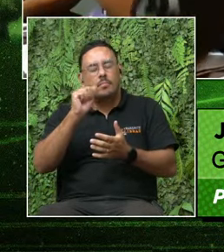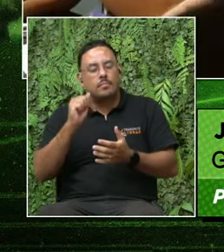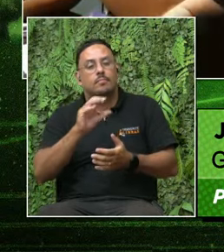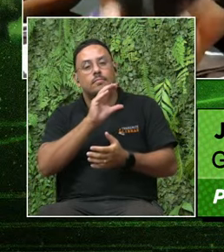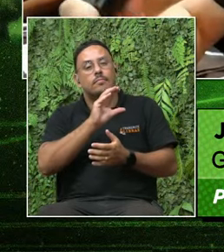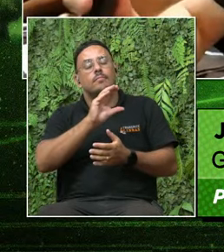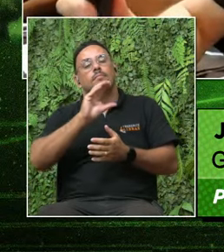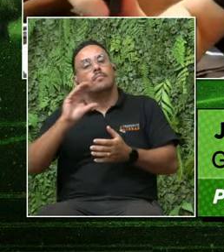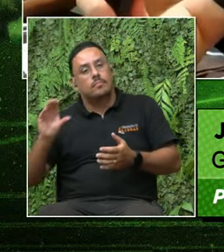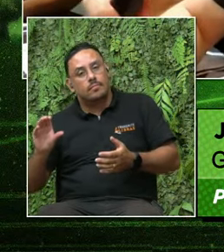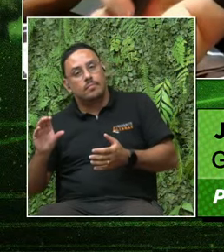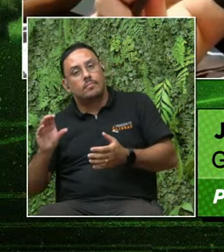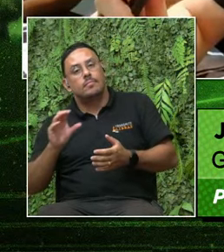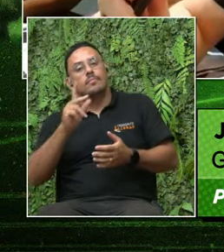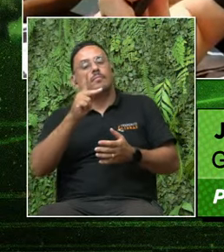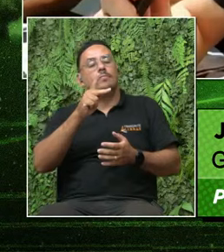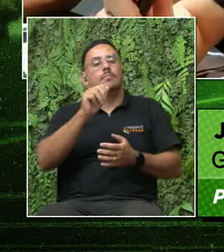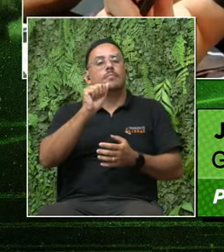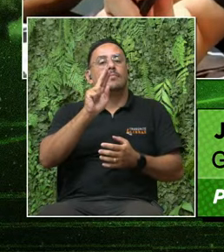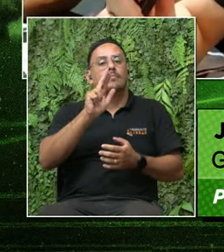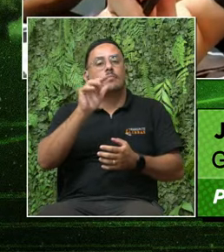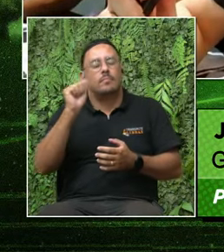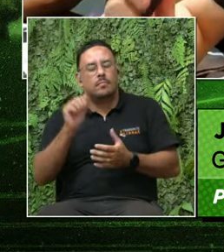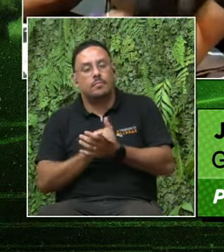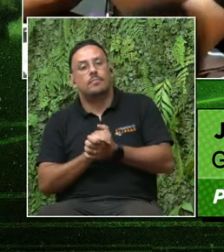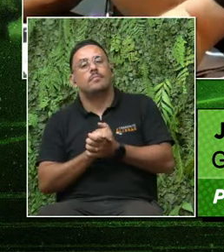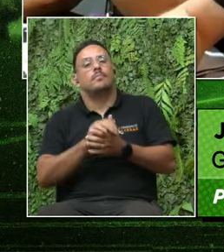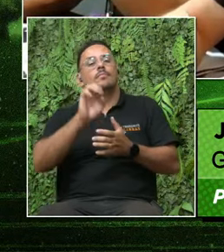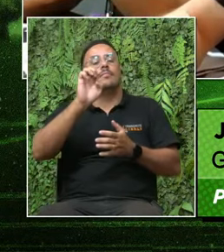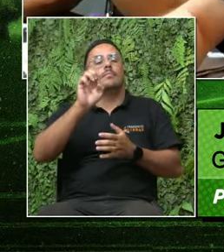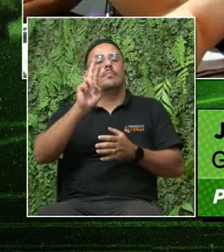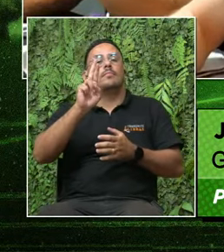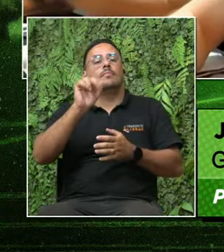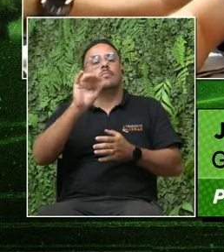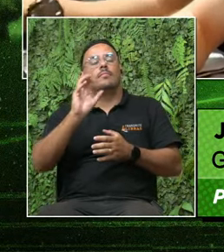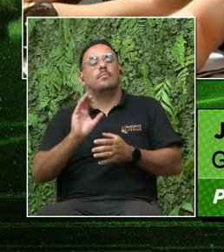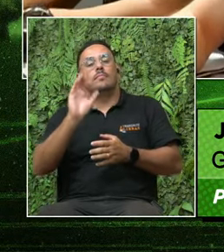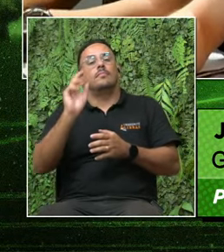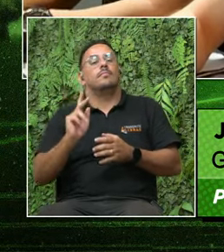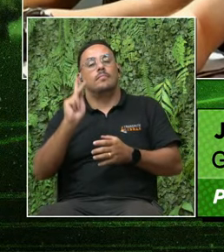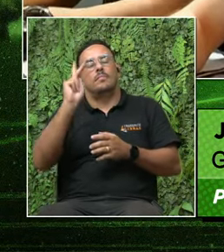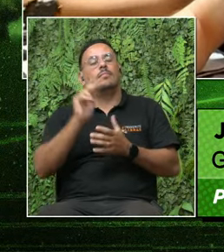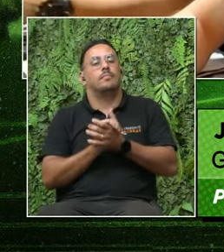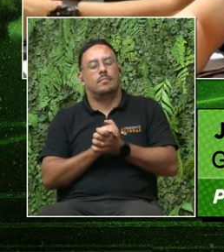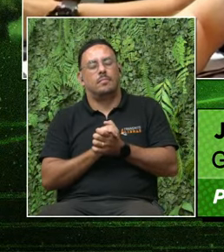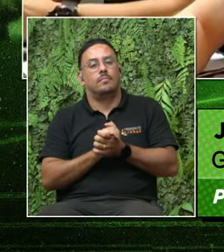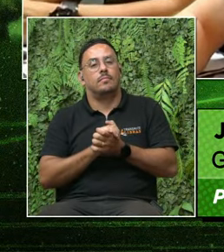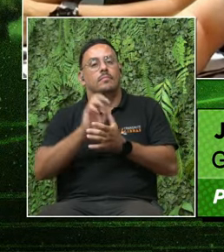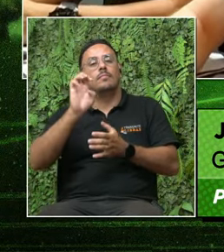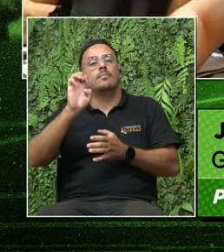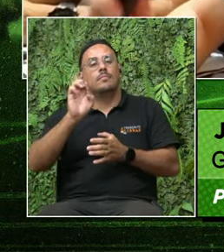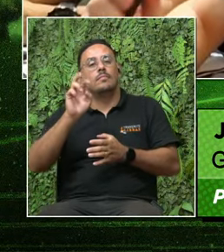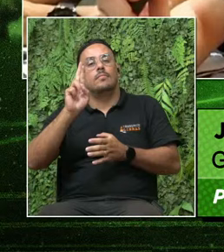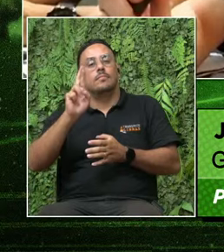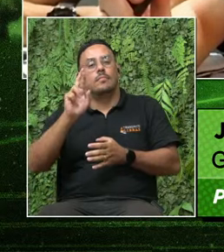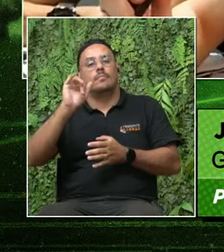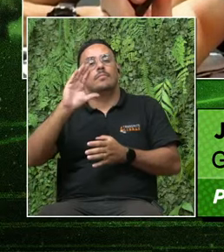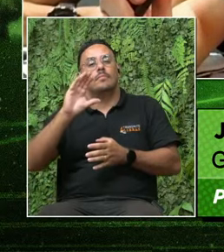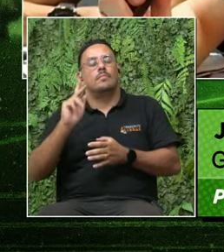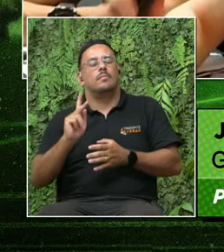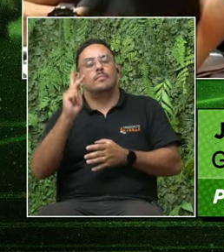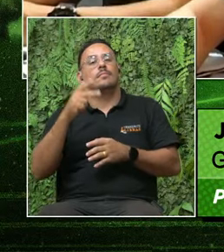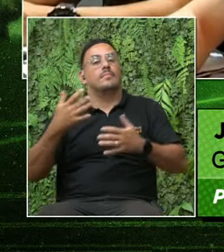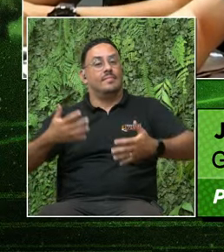minha cunhada colocando o Eric que é personal lá da debit Training grande Eric tava